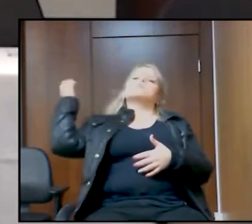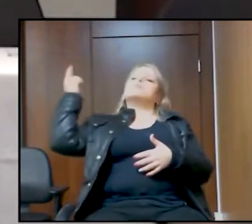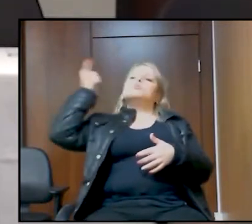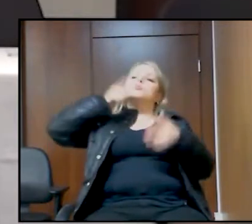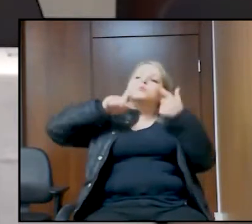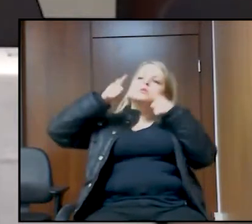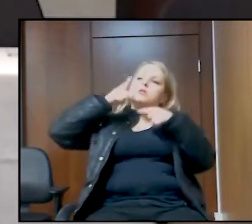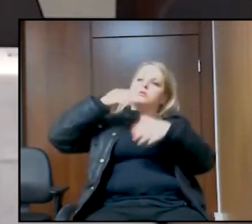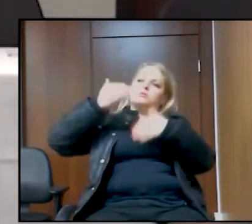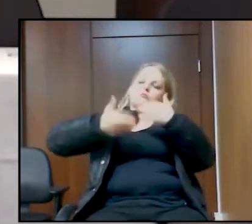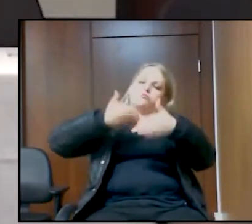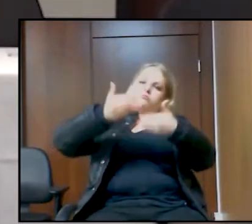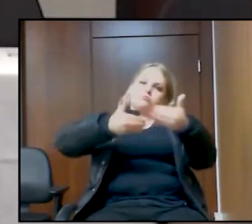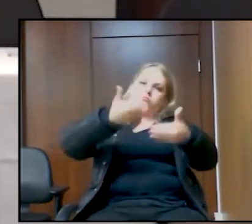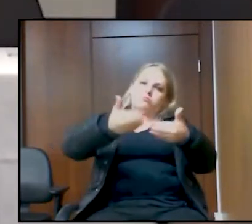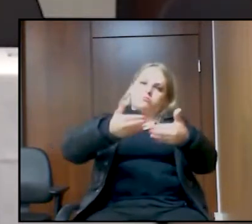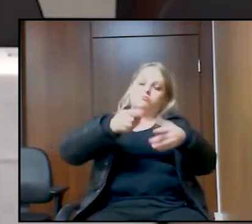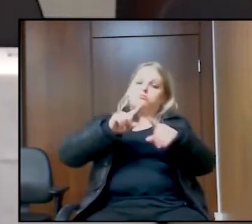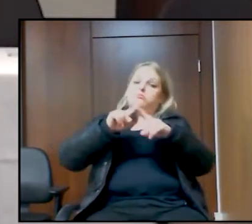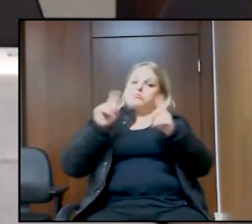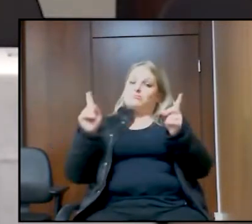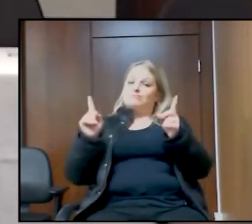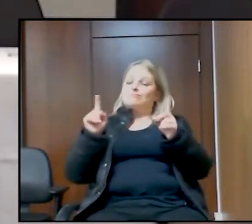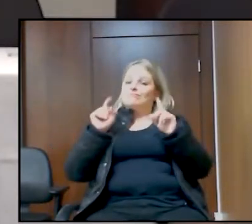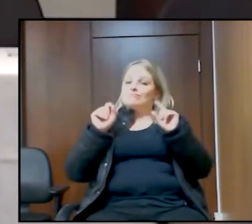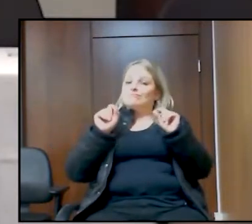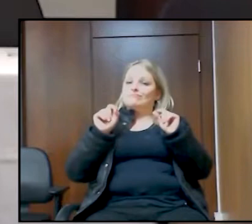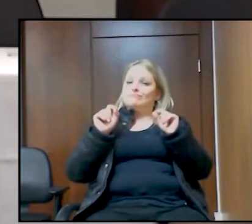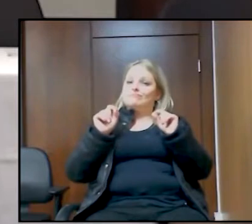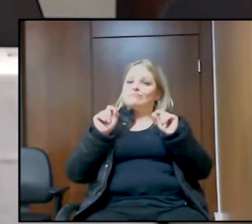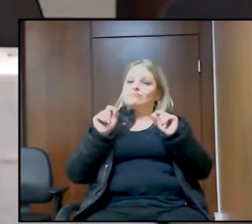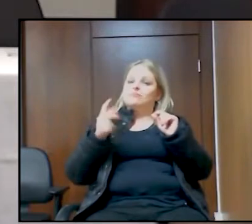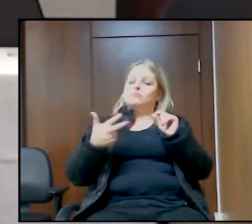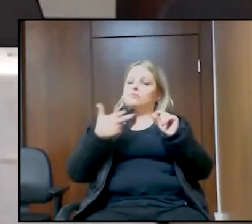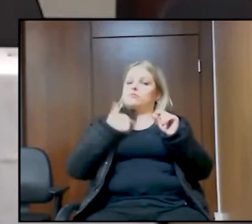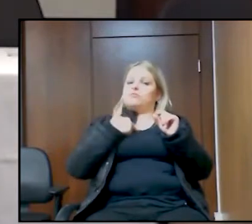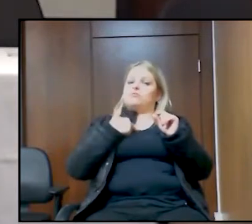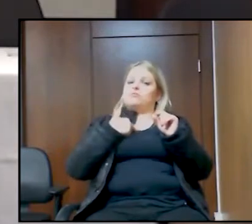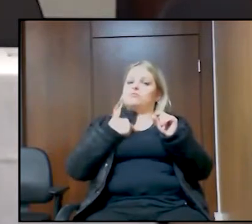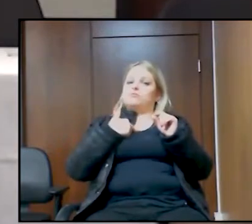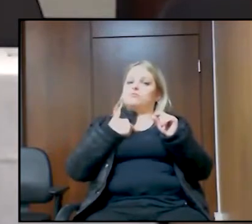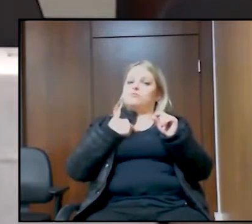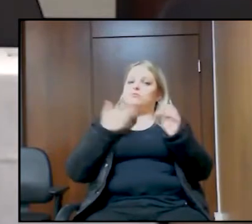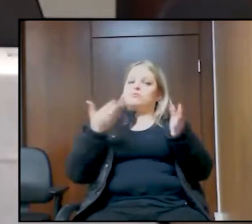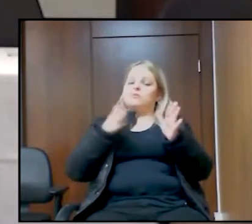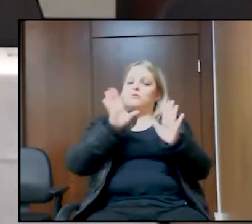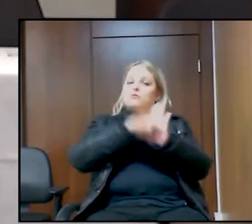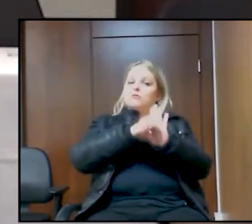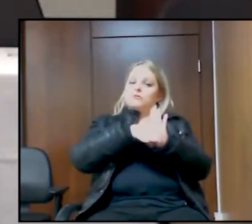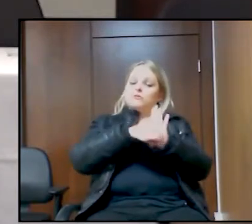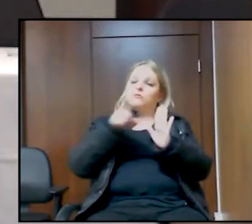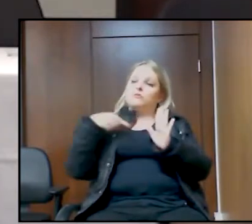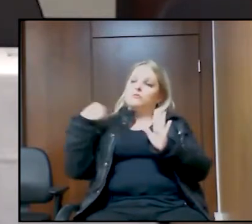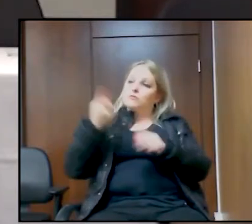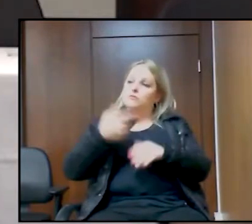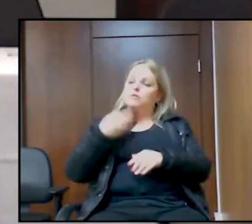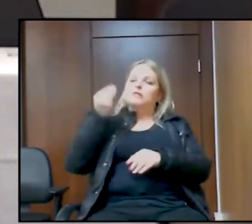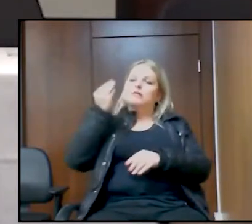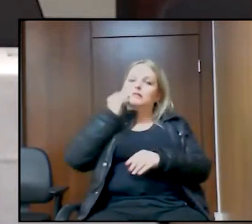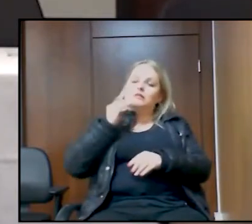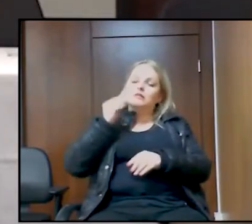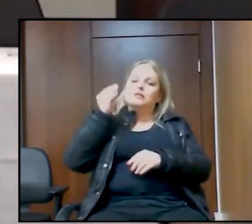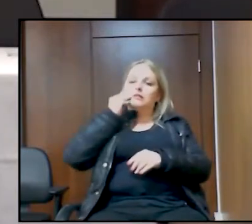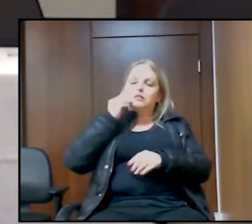né? Mas uma questão que não se pode, nesse conceito também que nós estamos tentando construir